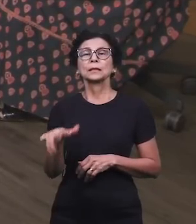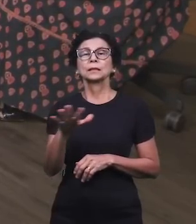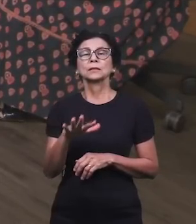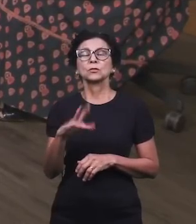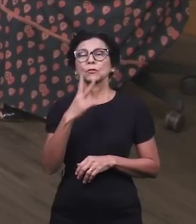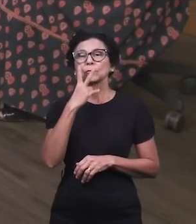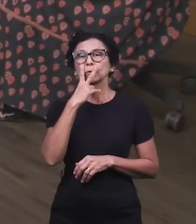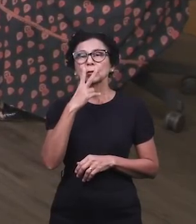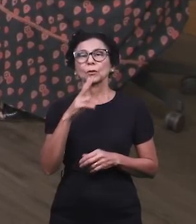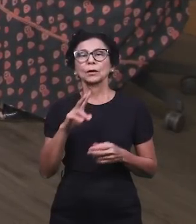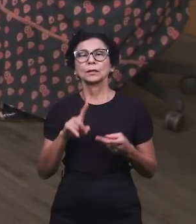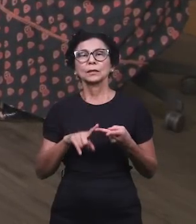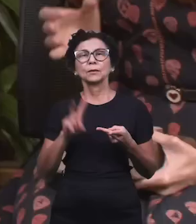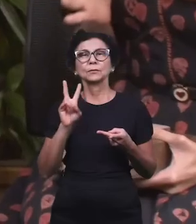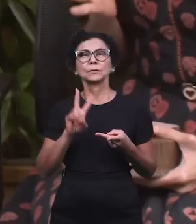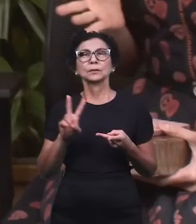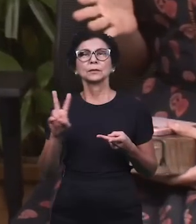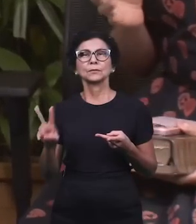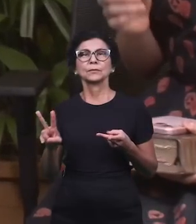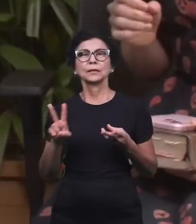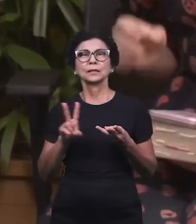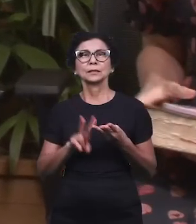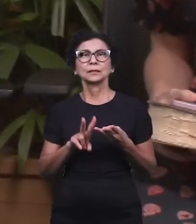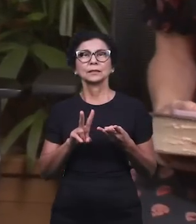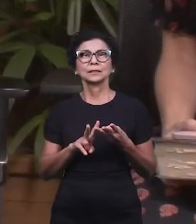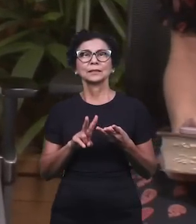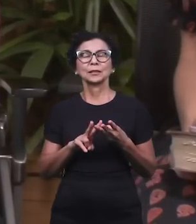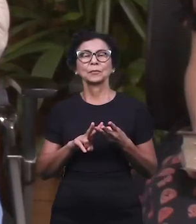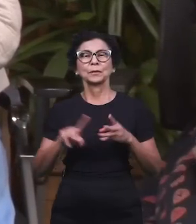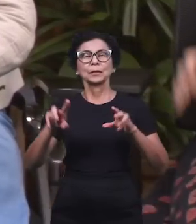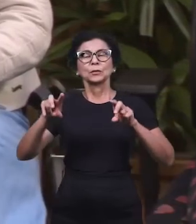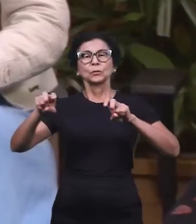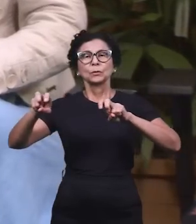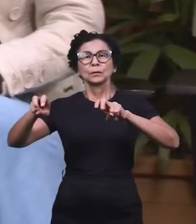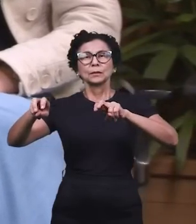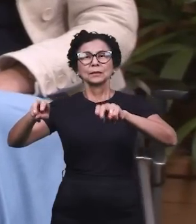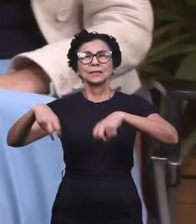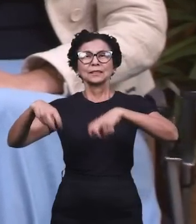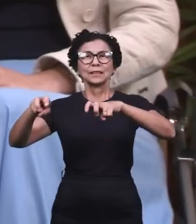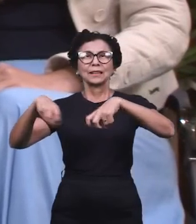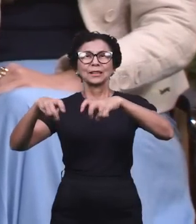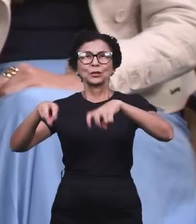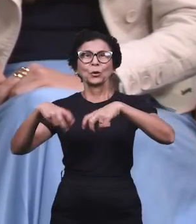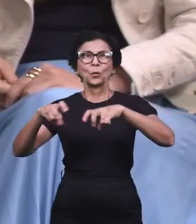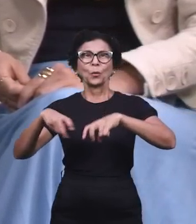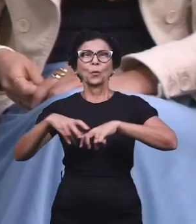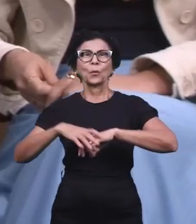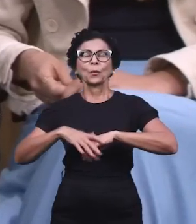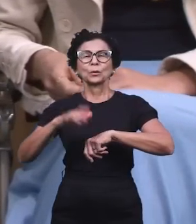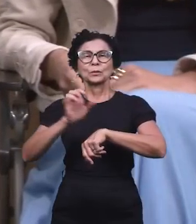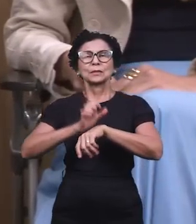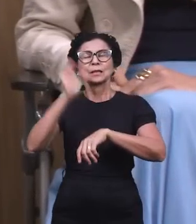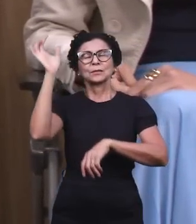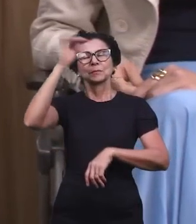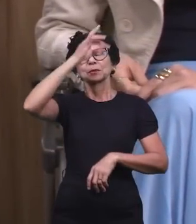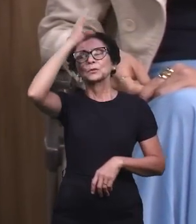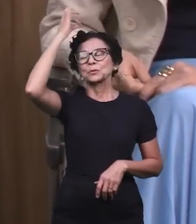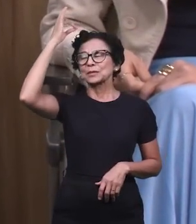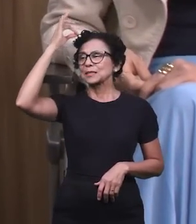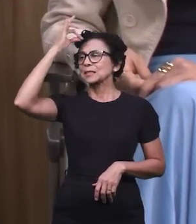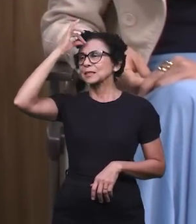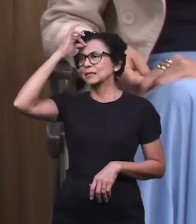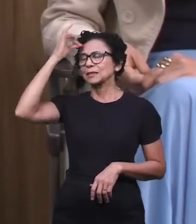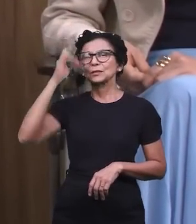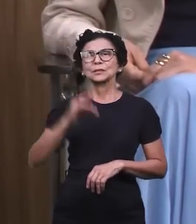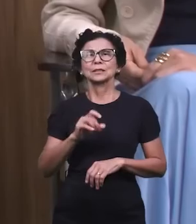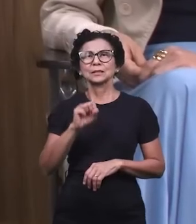região de Vitória, de Vila Velha e também de Santa Maria de Jetibá. Daqui a pouco eles vão se apresentar. Santa Maria de Jetibá fica onde? Aqui no estado do Espírito Santo?